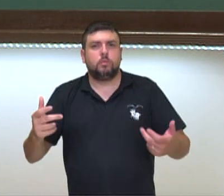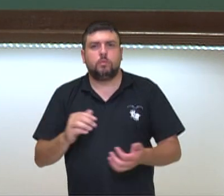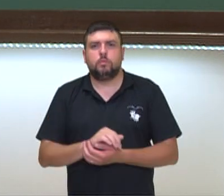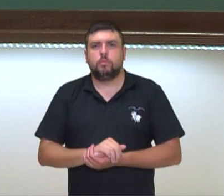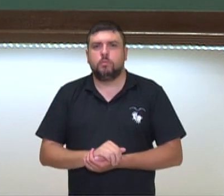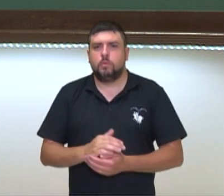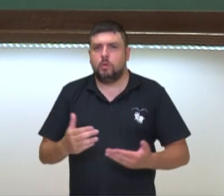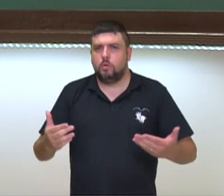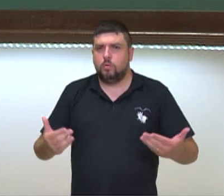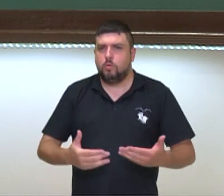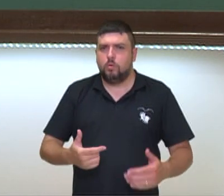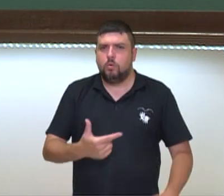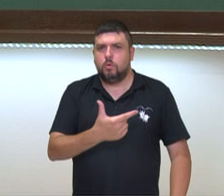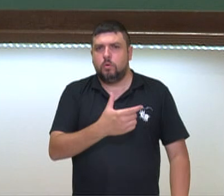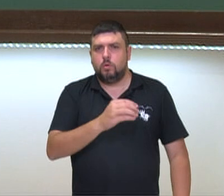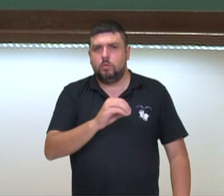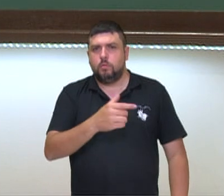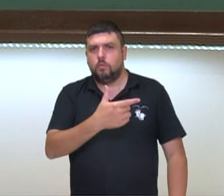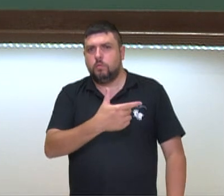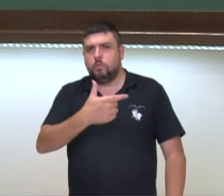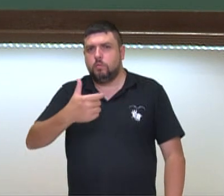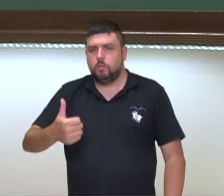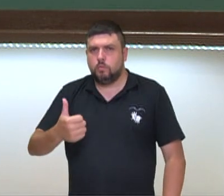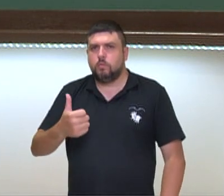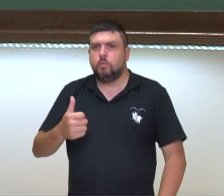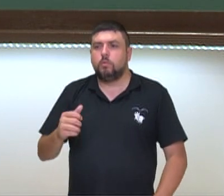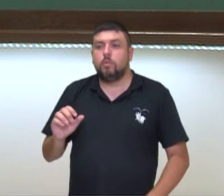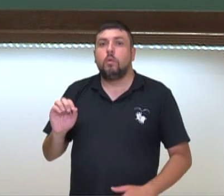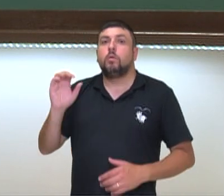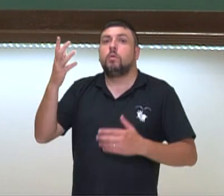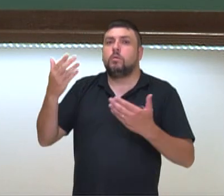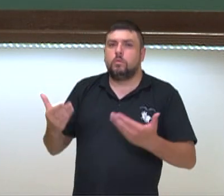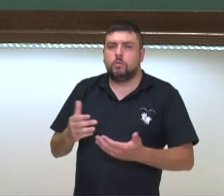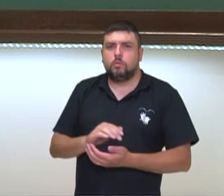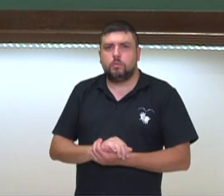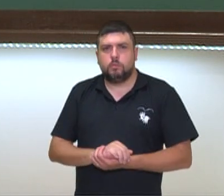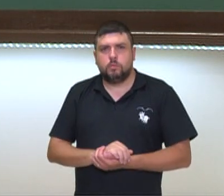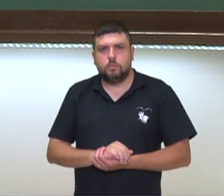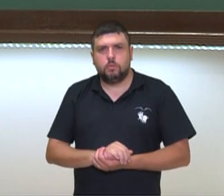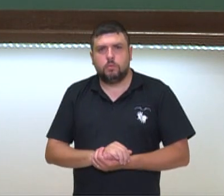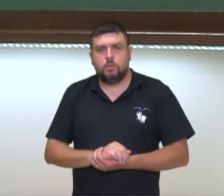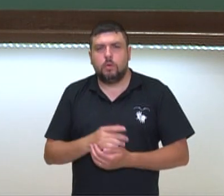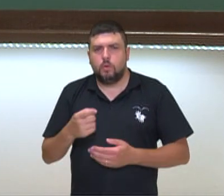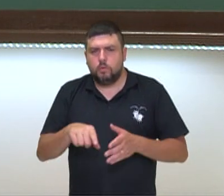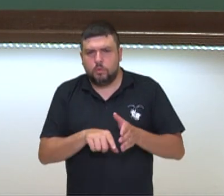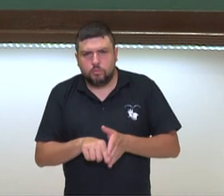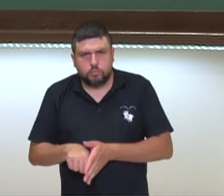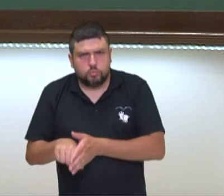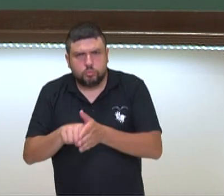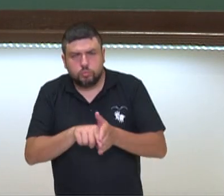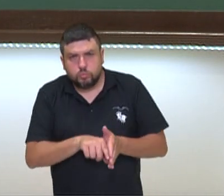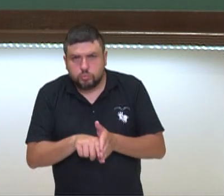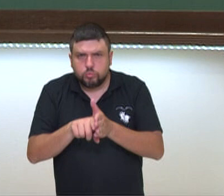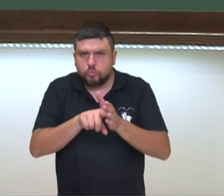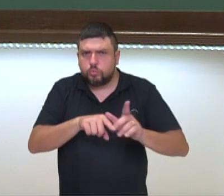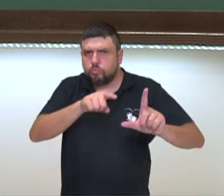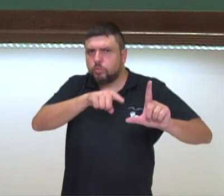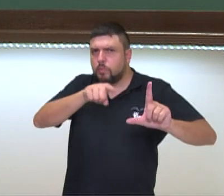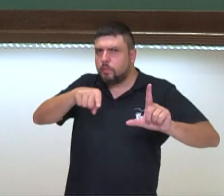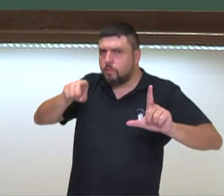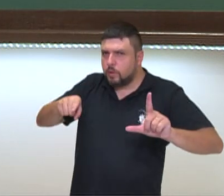2021, acontece Y coisa. Você tem que ter esses dados bem pesquisados, bem